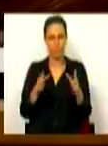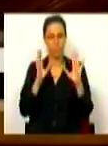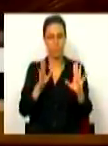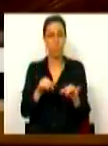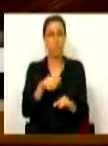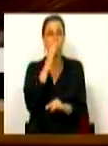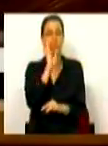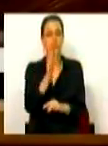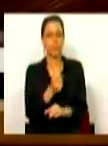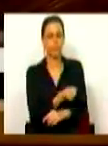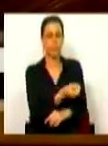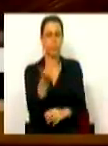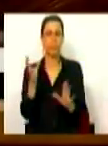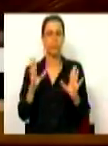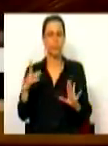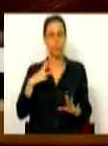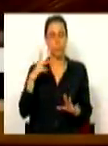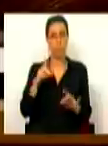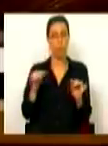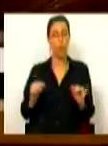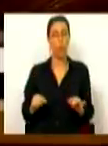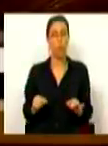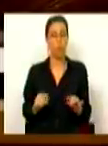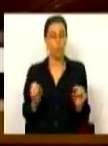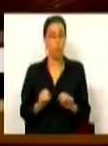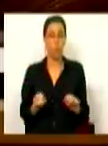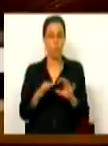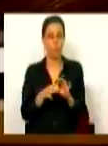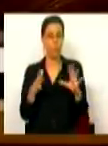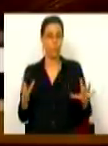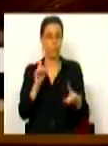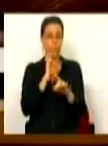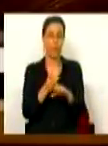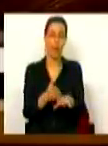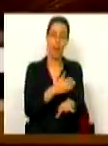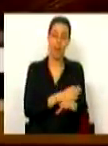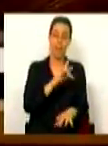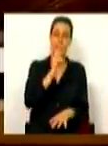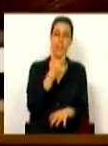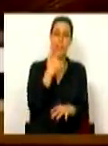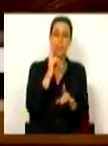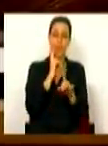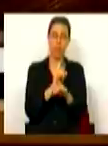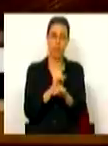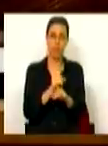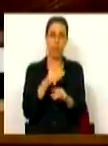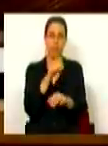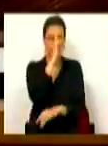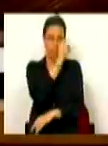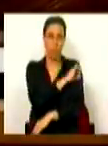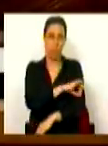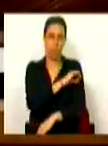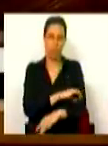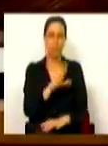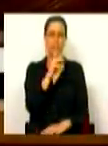Como já foi dito por muitos, Portugal hoje não tem nada a ver com o que era antes do 25 de Abril, quando o analfabetismo